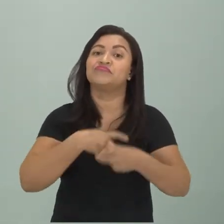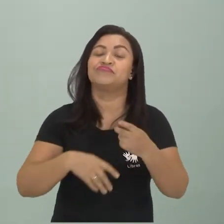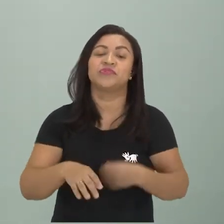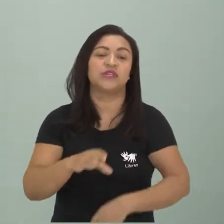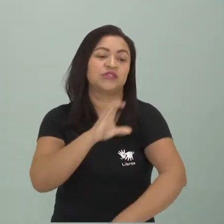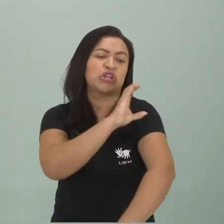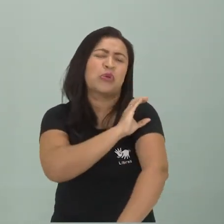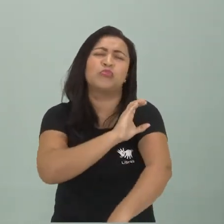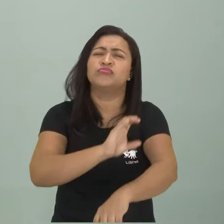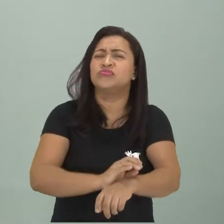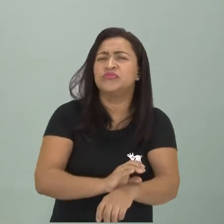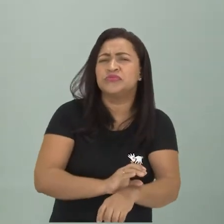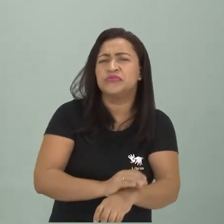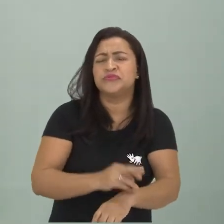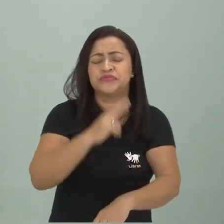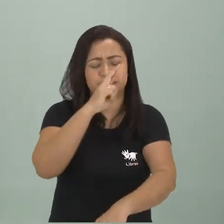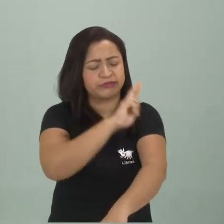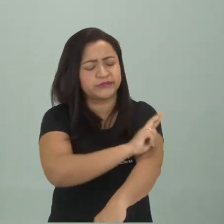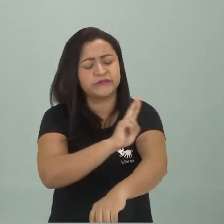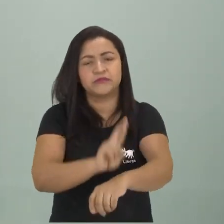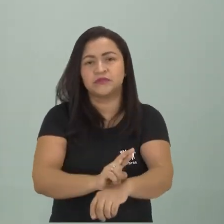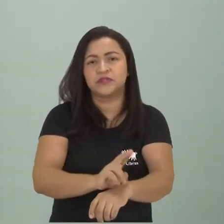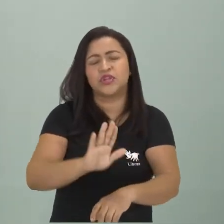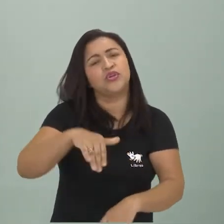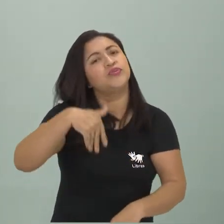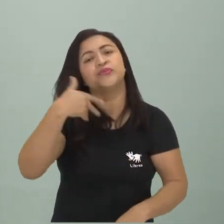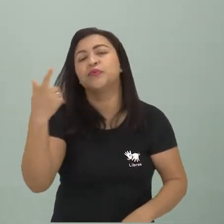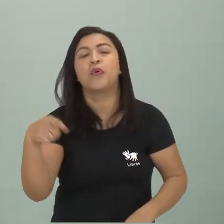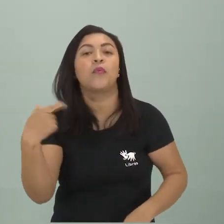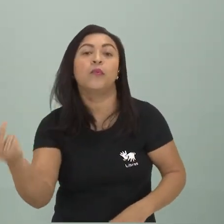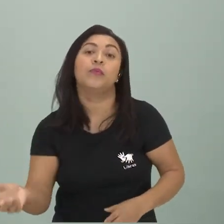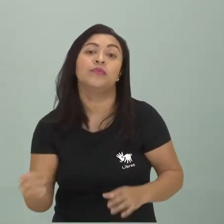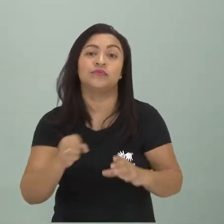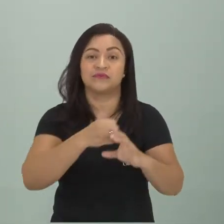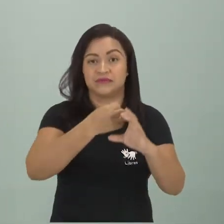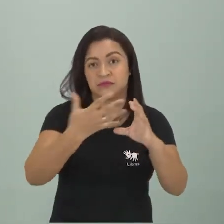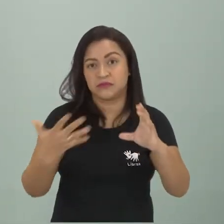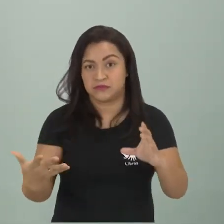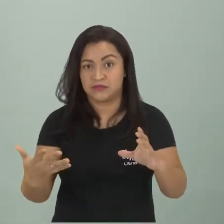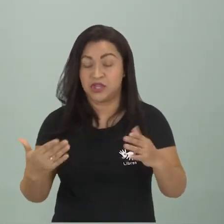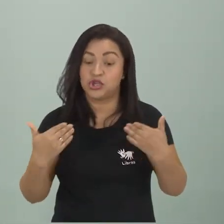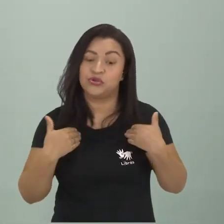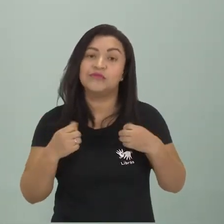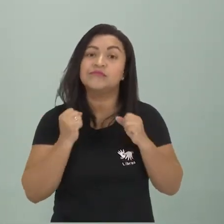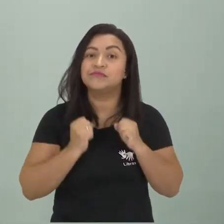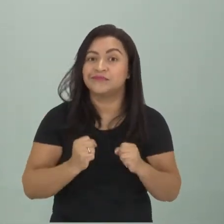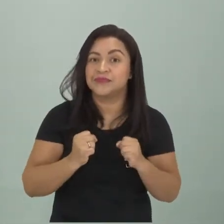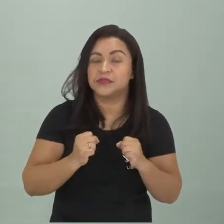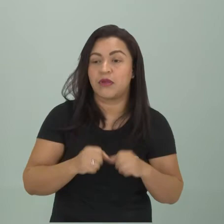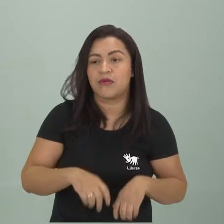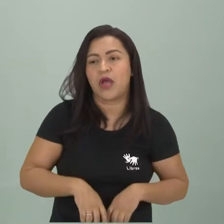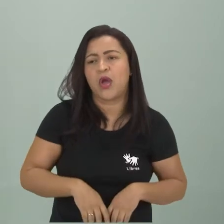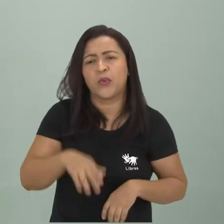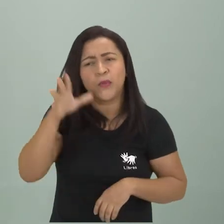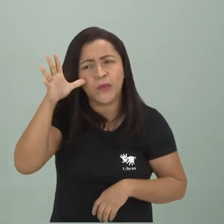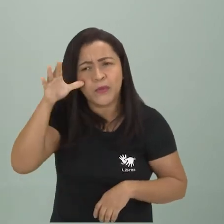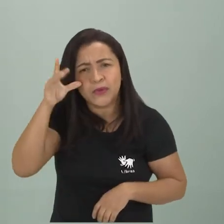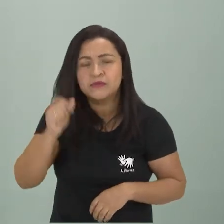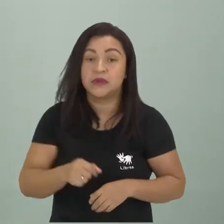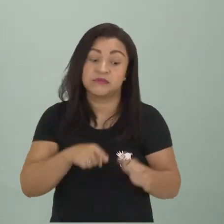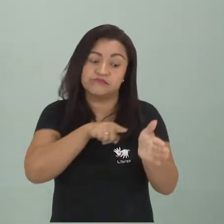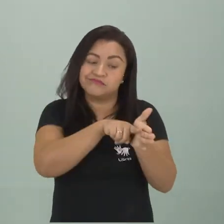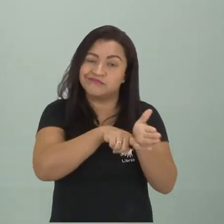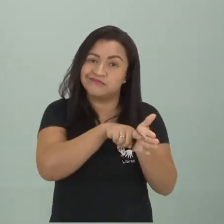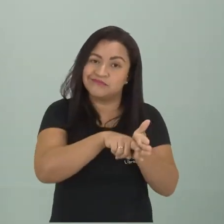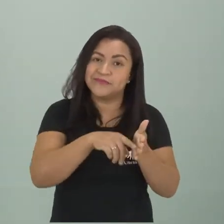diante da crença e de outros aspectos que nós podemos ter a curiosidade e pesquisar. Da mesma forma que